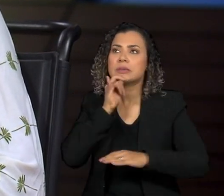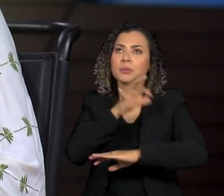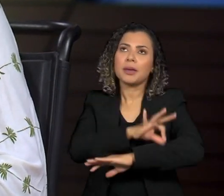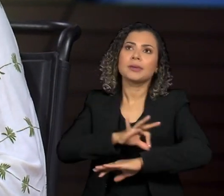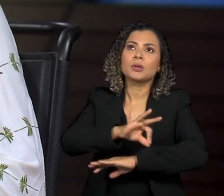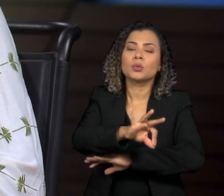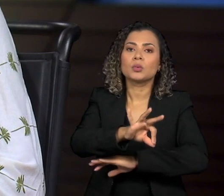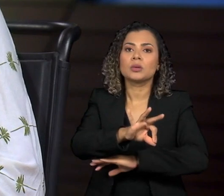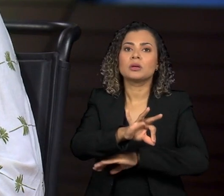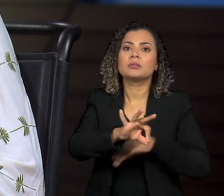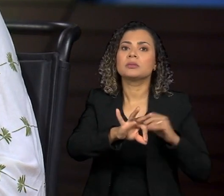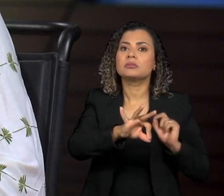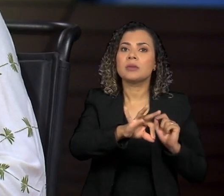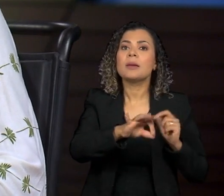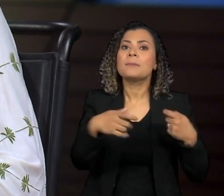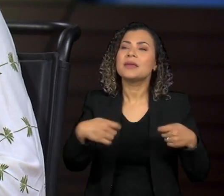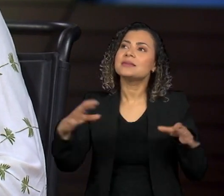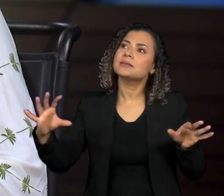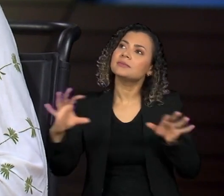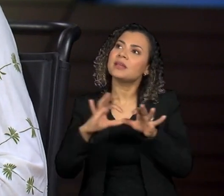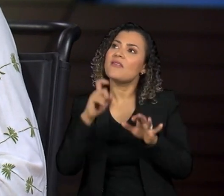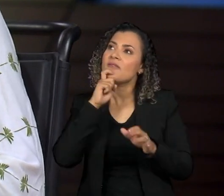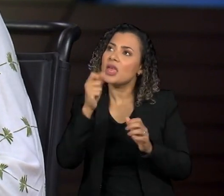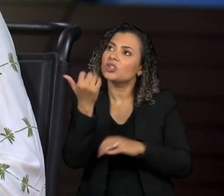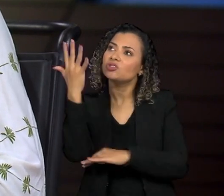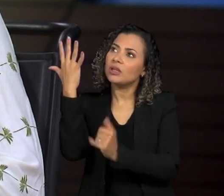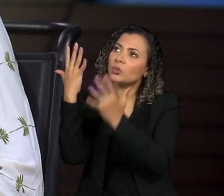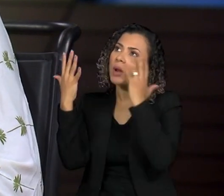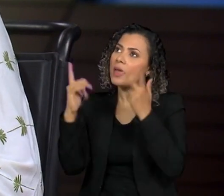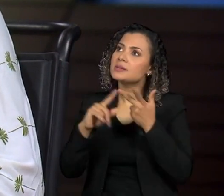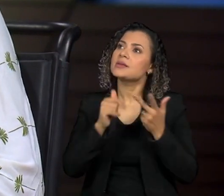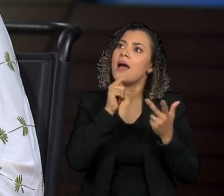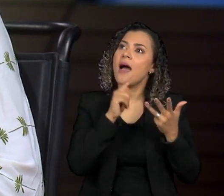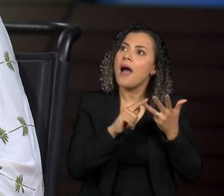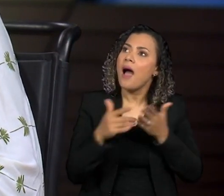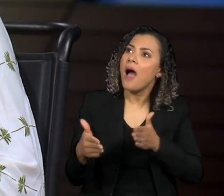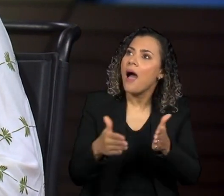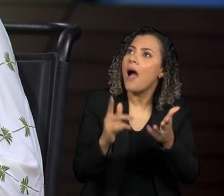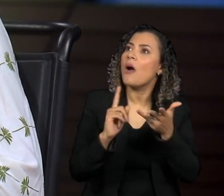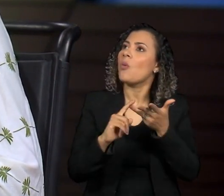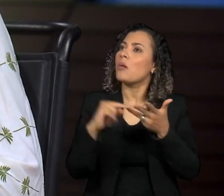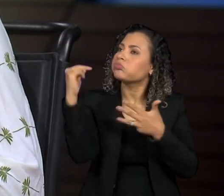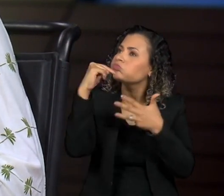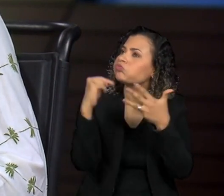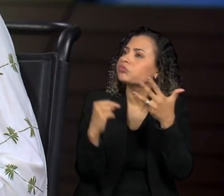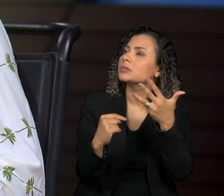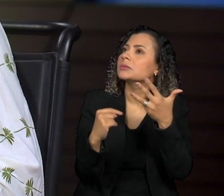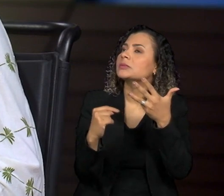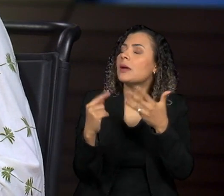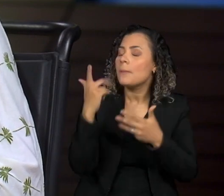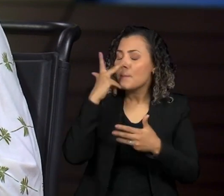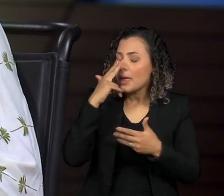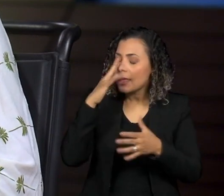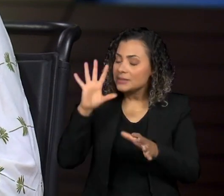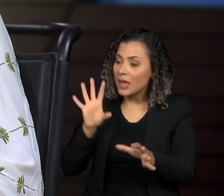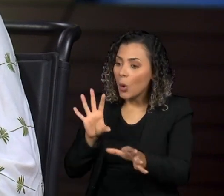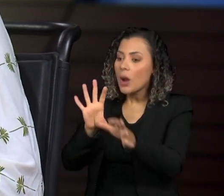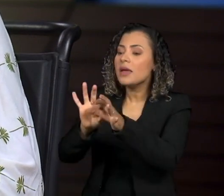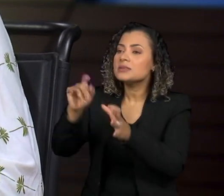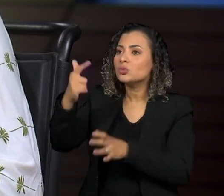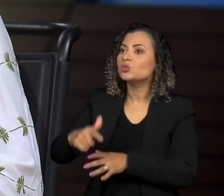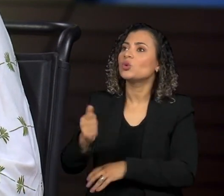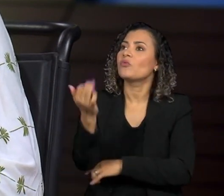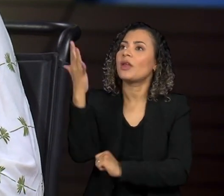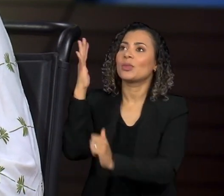efeito de você ter elementos naturais, não só o verde, mas elementos naturais que despertem essa nossa reconexão com a natureza.